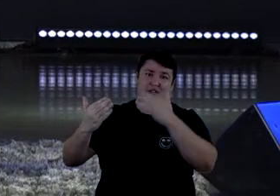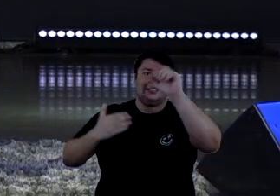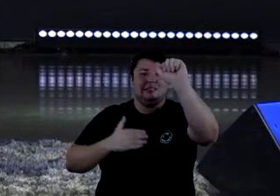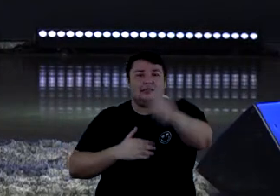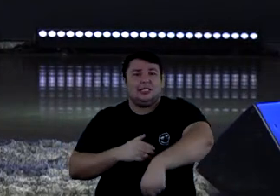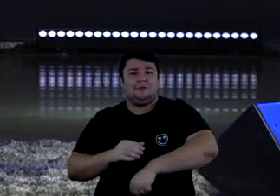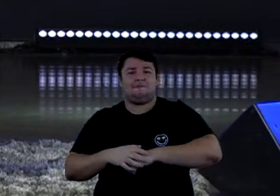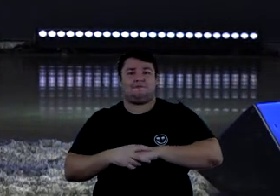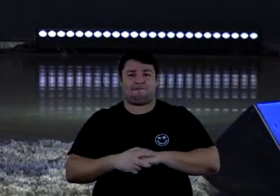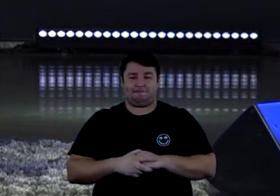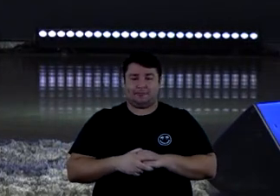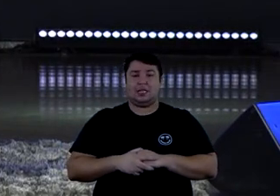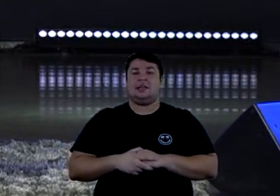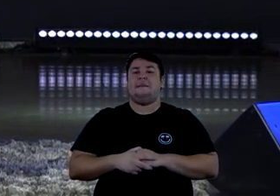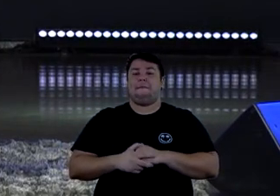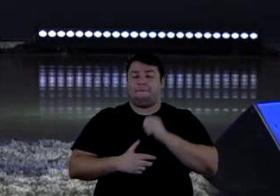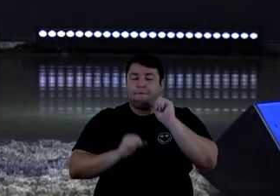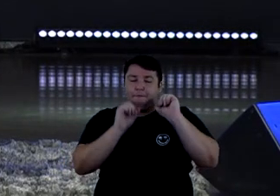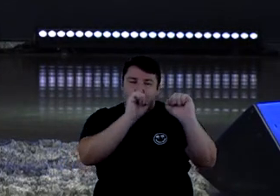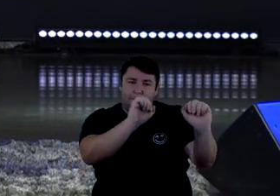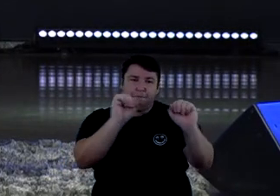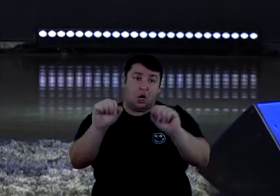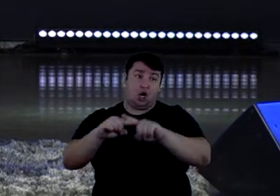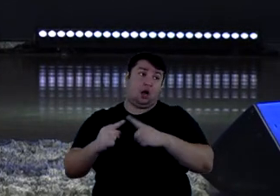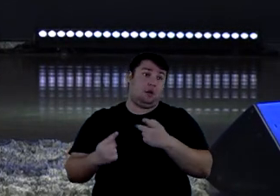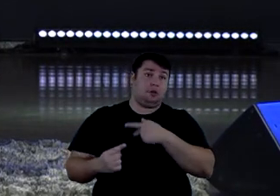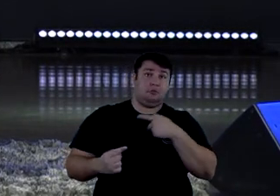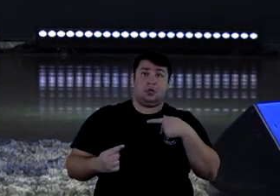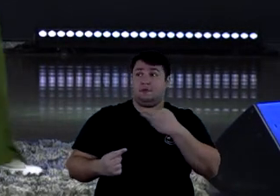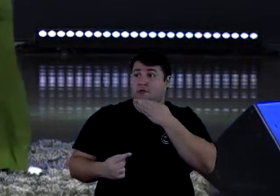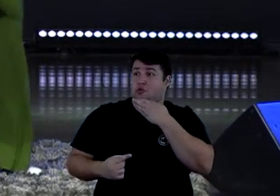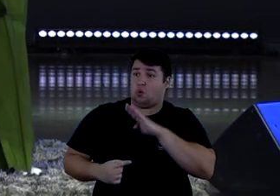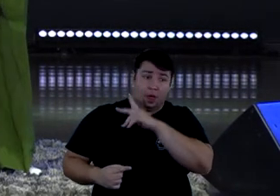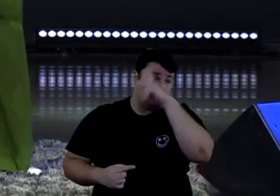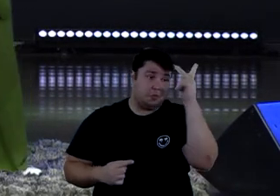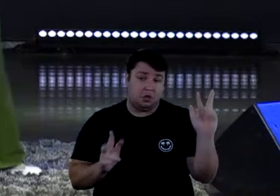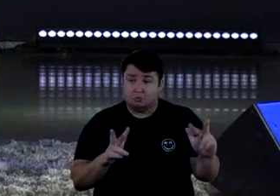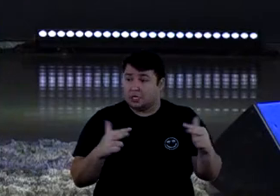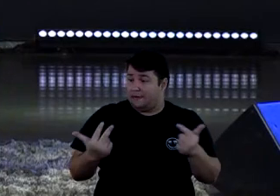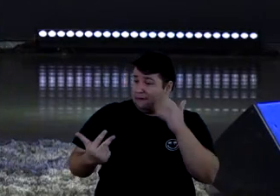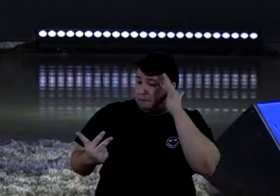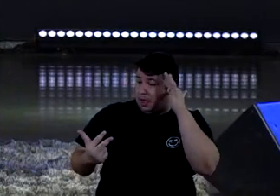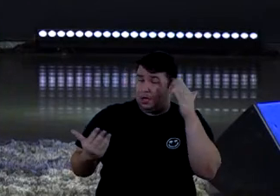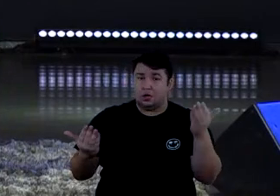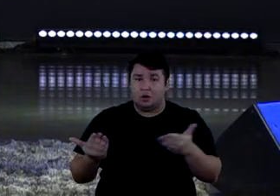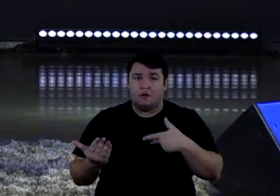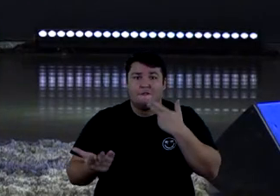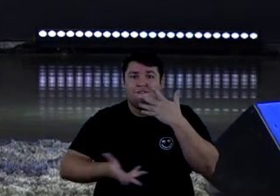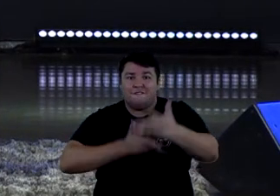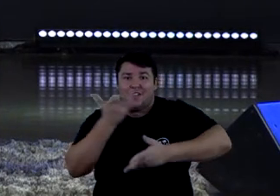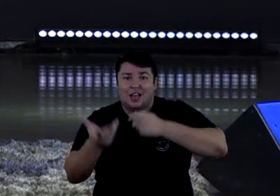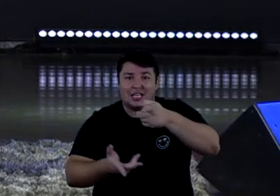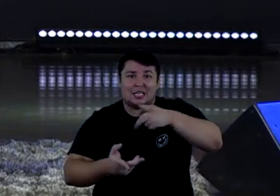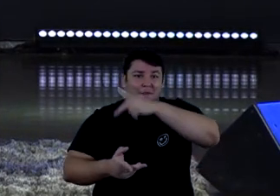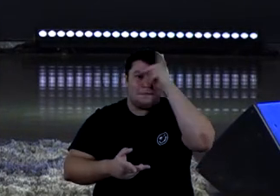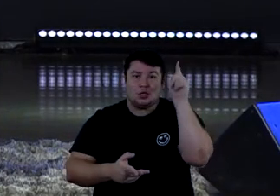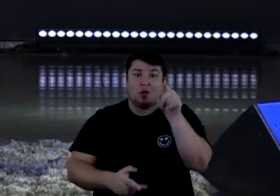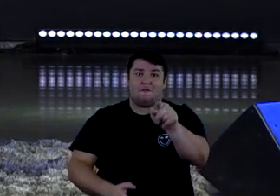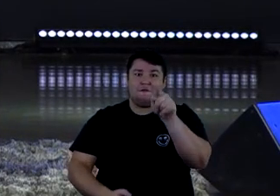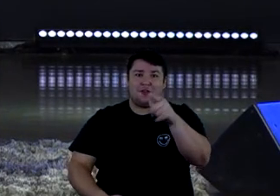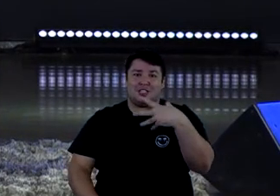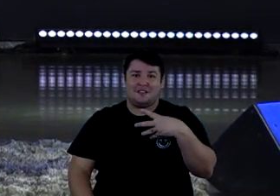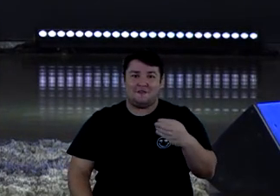Sim, ela pode. Ah, pastora, mas é que você não conhece a pessoa que me veio em mente agora. Quero te dizer que essa pessoa é você, meu